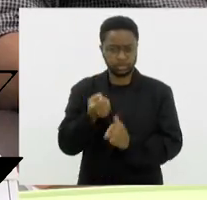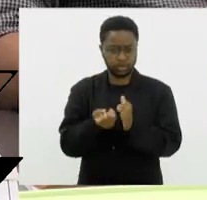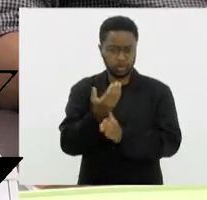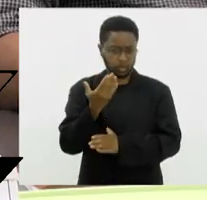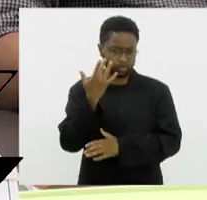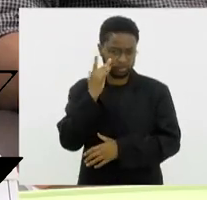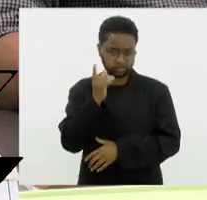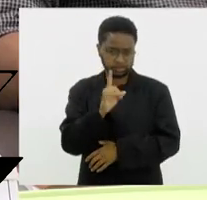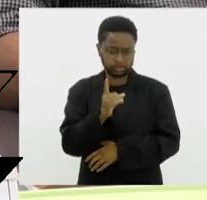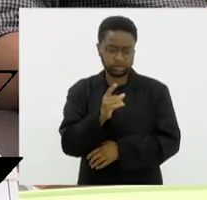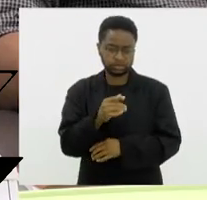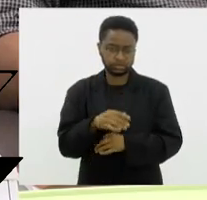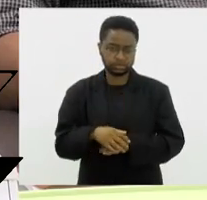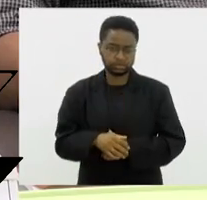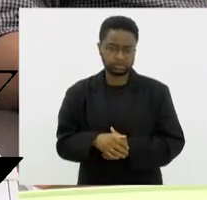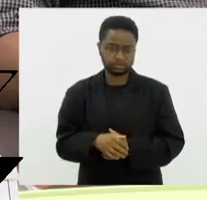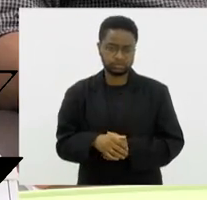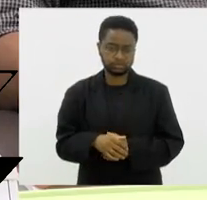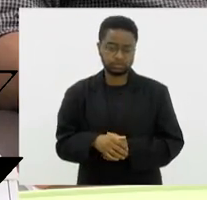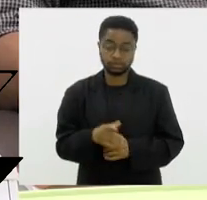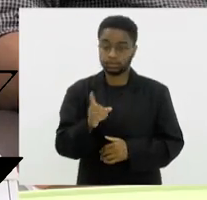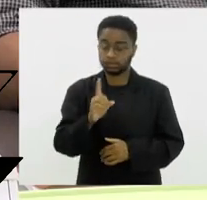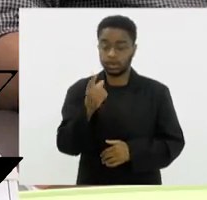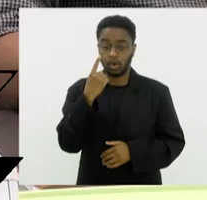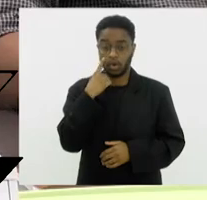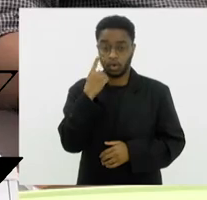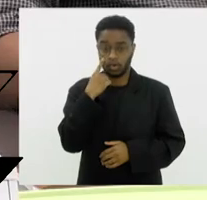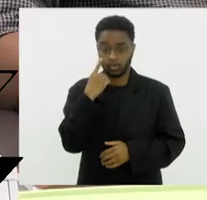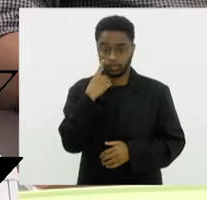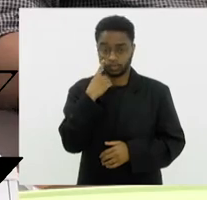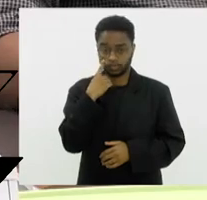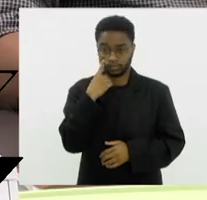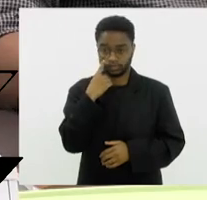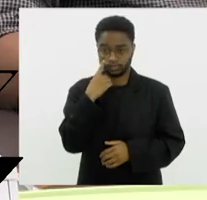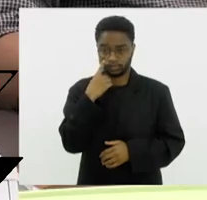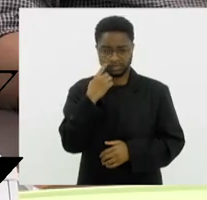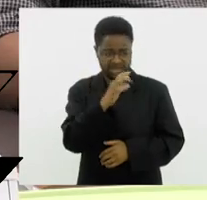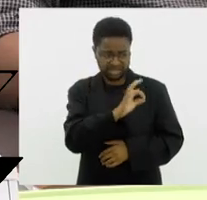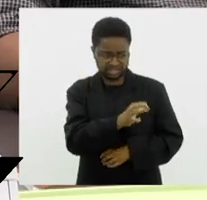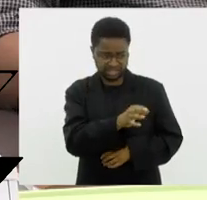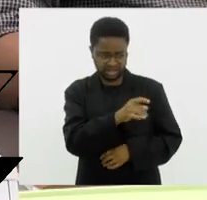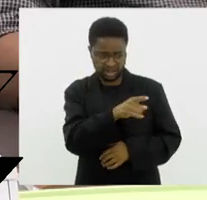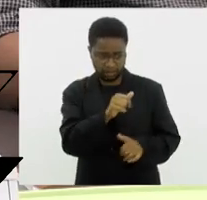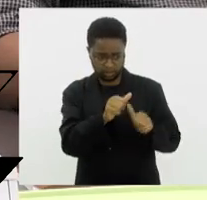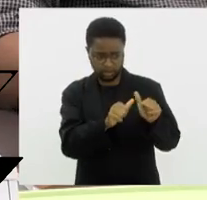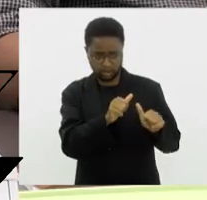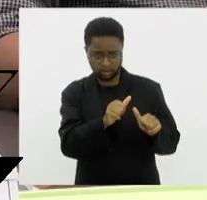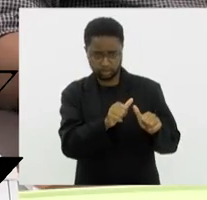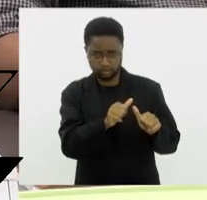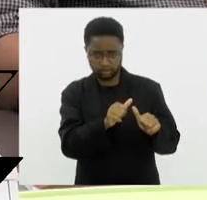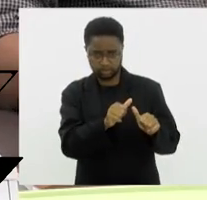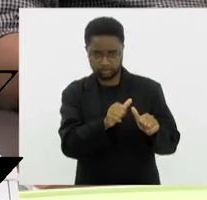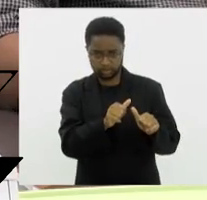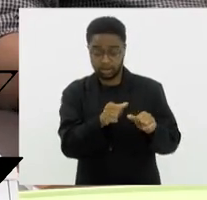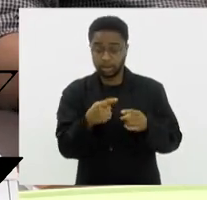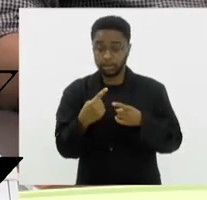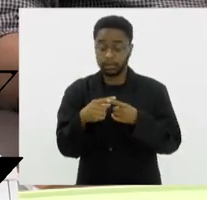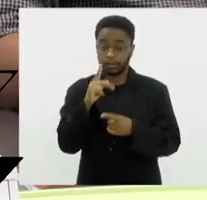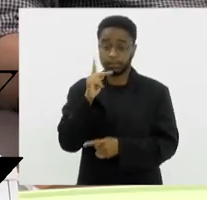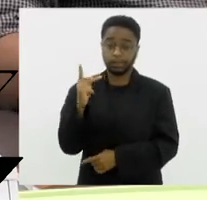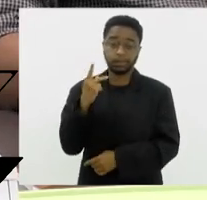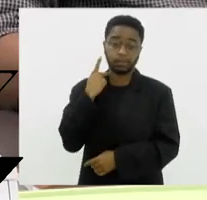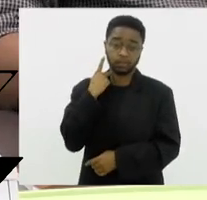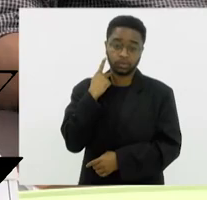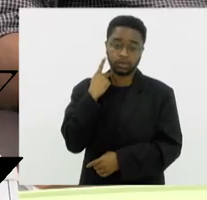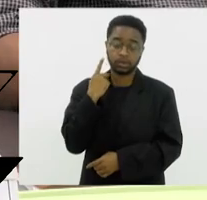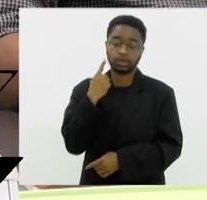sei que eu tenho uma lei com o André Siciliano. Mas olha só, o Mink, cá entre nós. É essa que ele está alterando ou não? A procuradoria